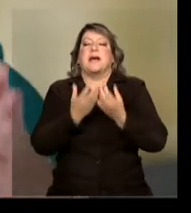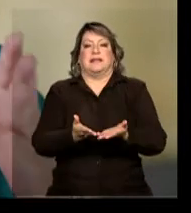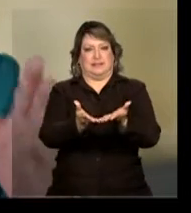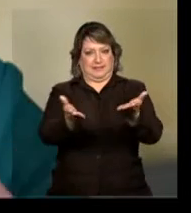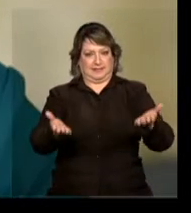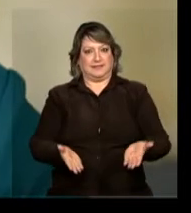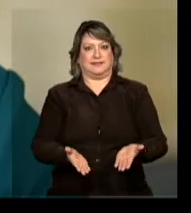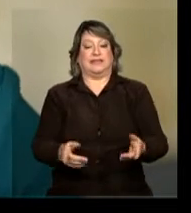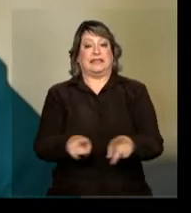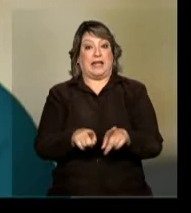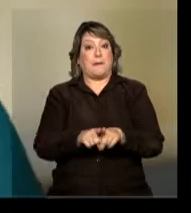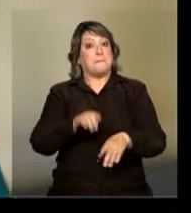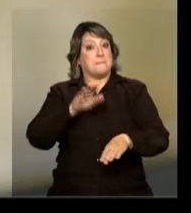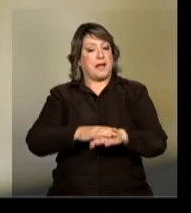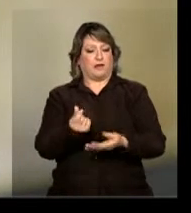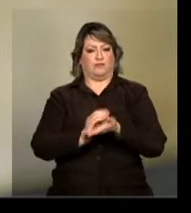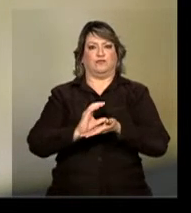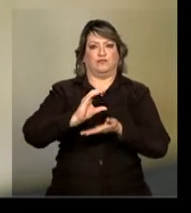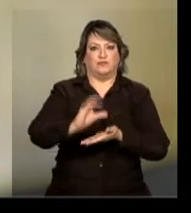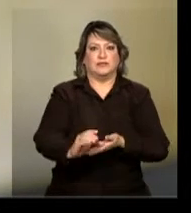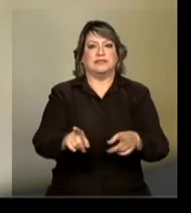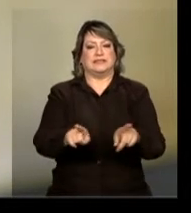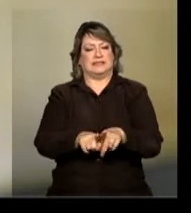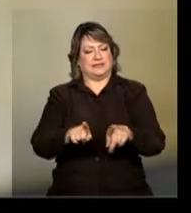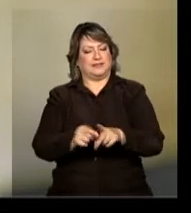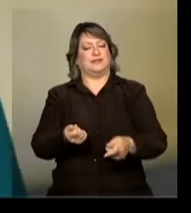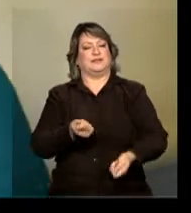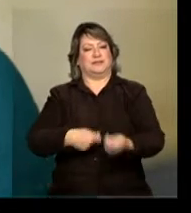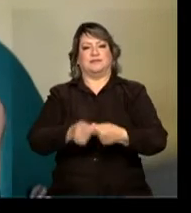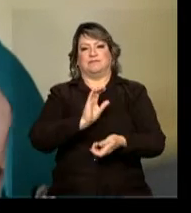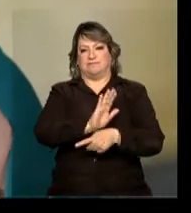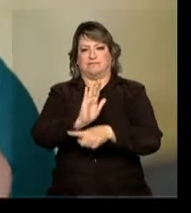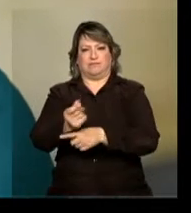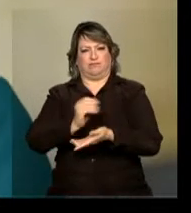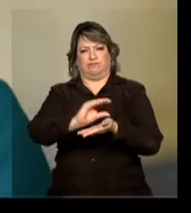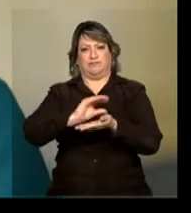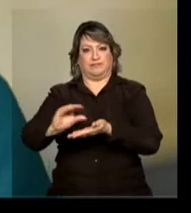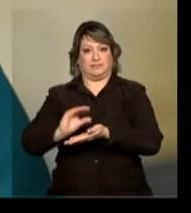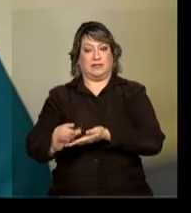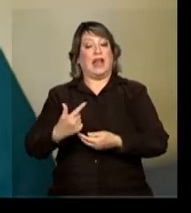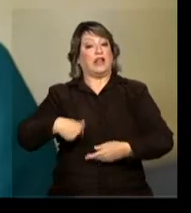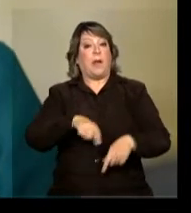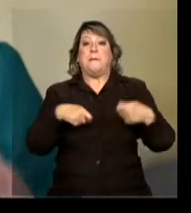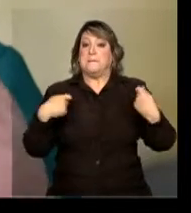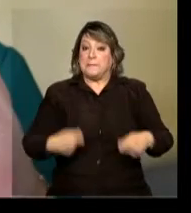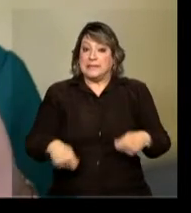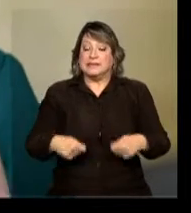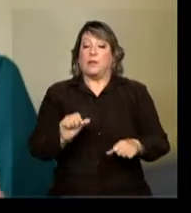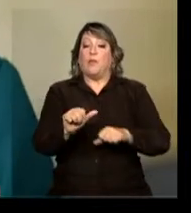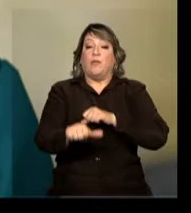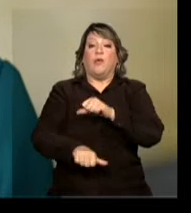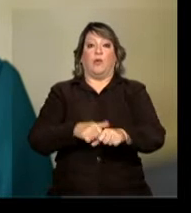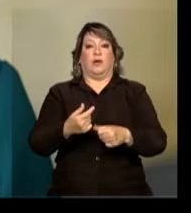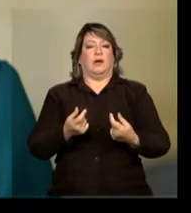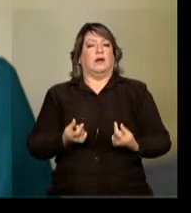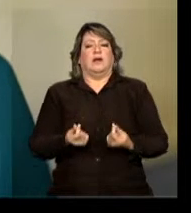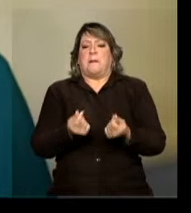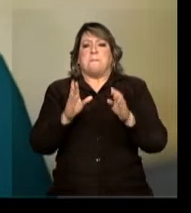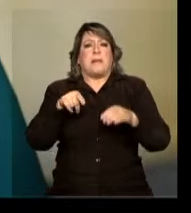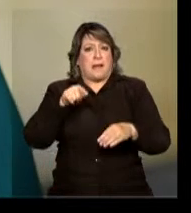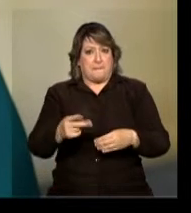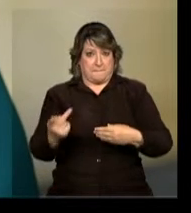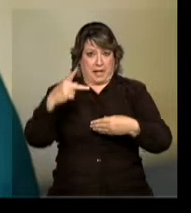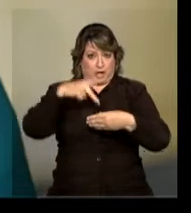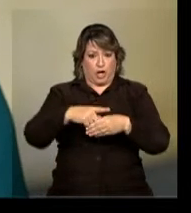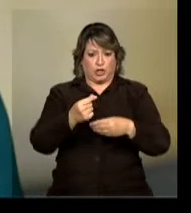requer mais investimentos e recursos devemos transformar a riqueza infinita do petróleo